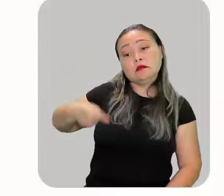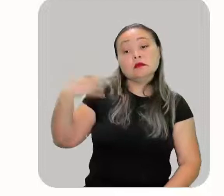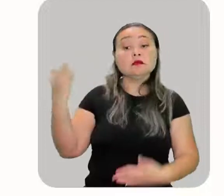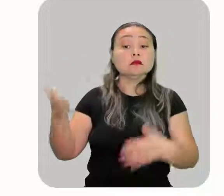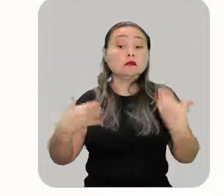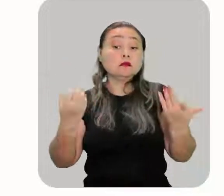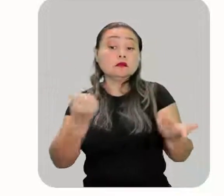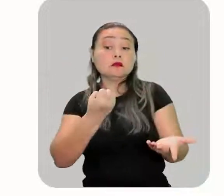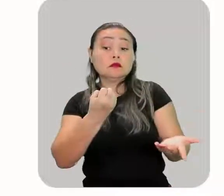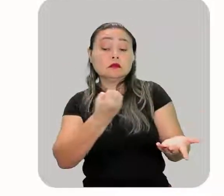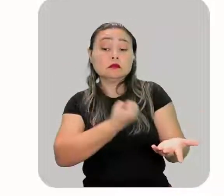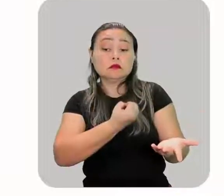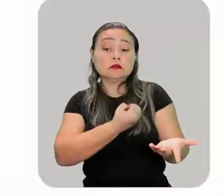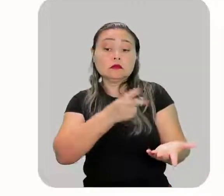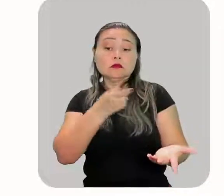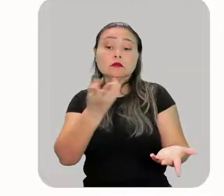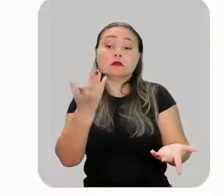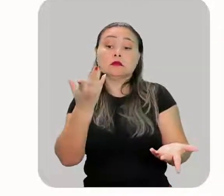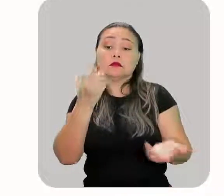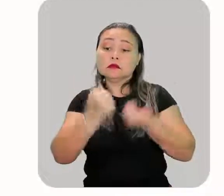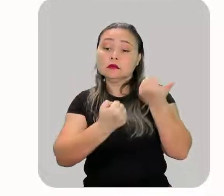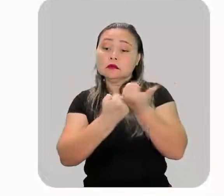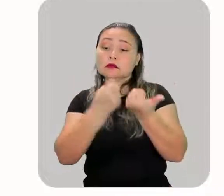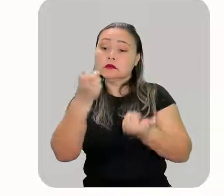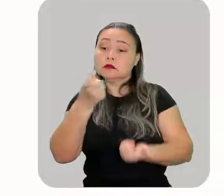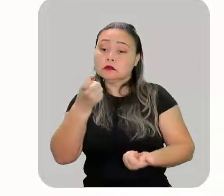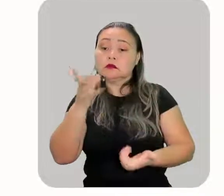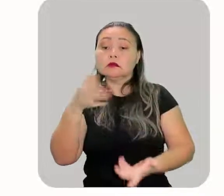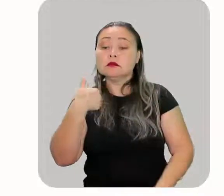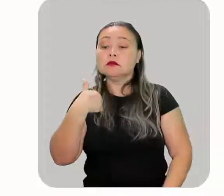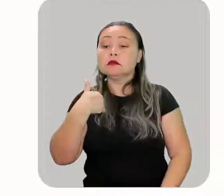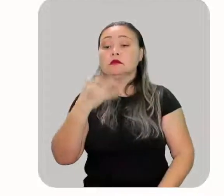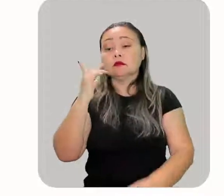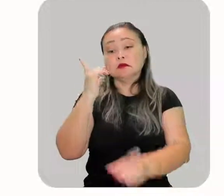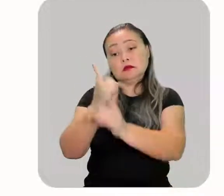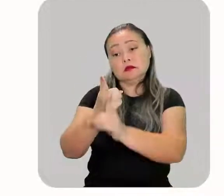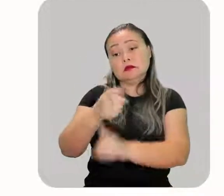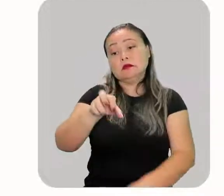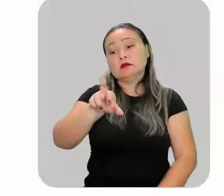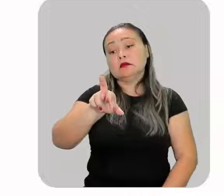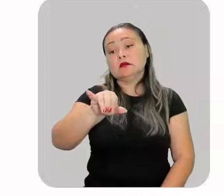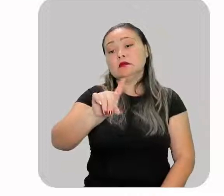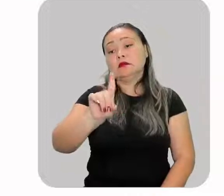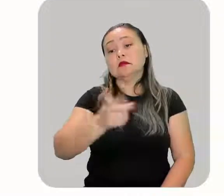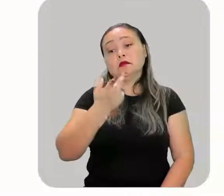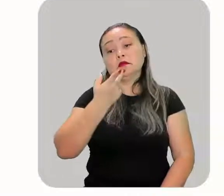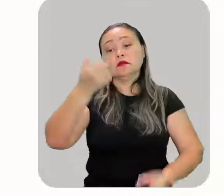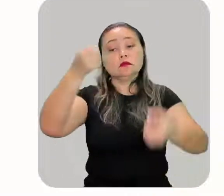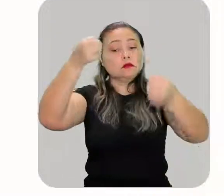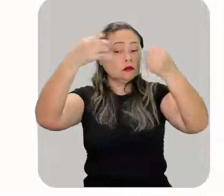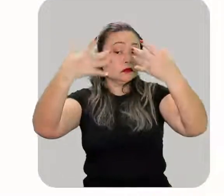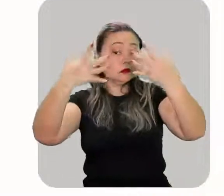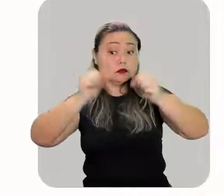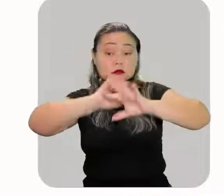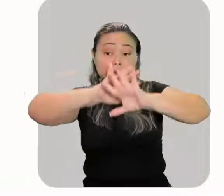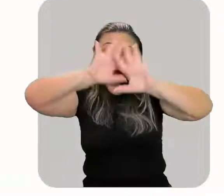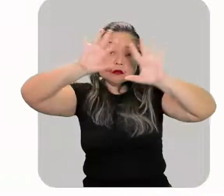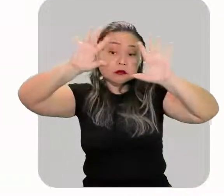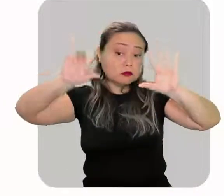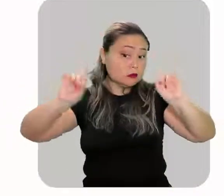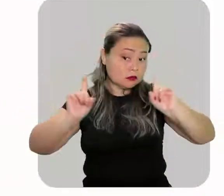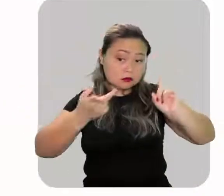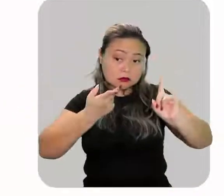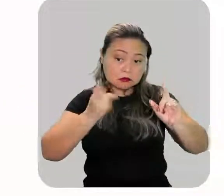de x? E aí a gente quer que vocês encontrem as raízes, na verdade, mas não está falando explícito aqui, né? Está pedindo